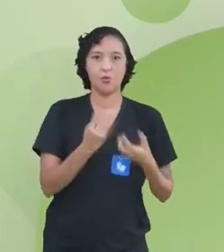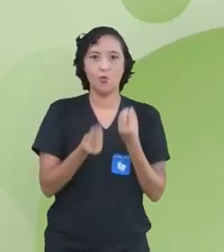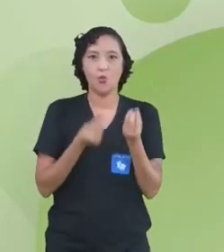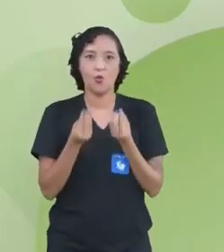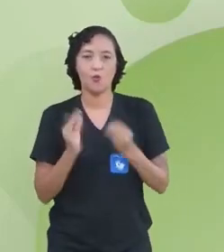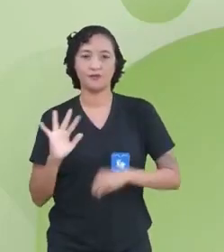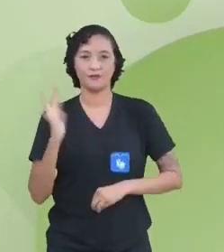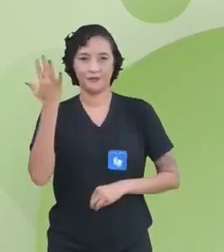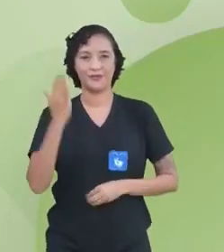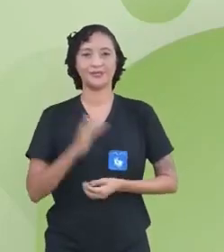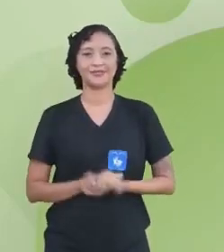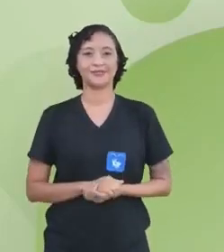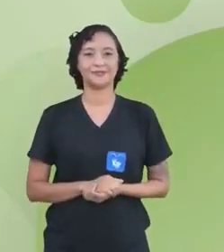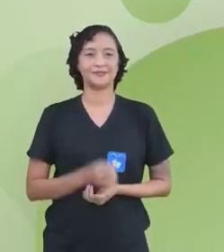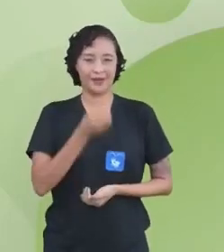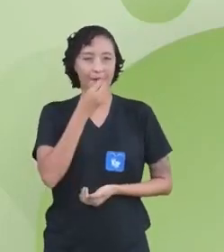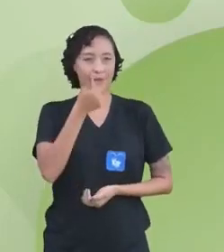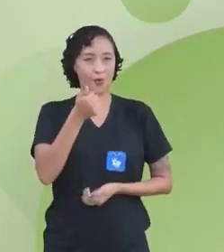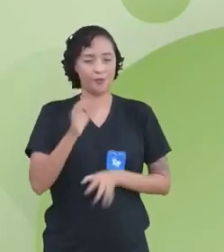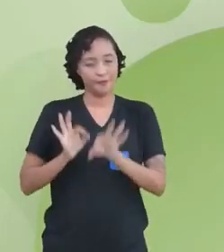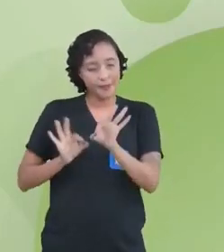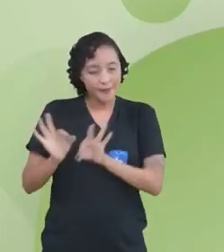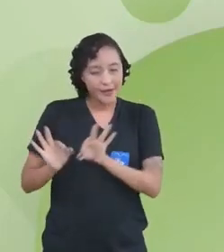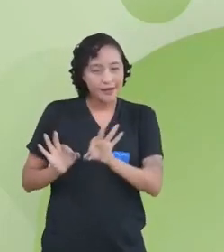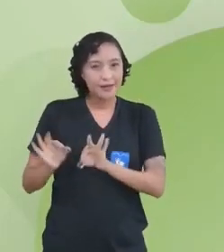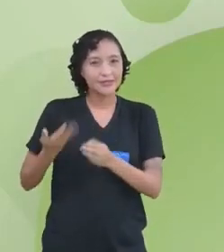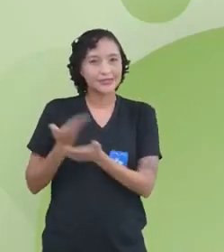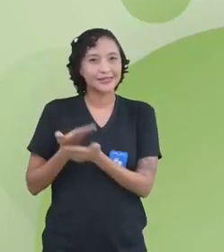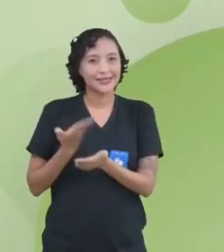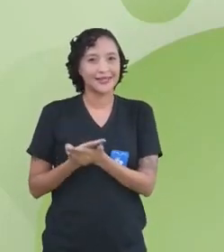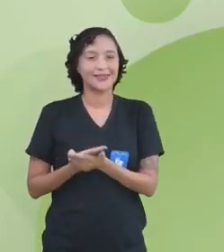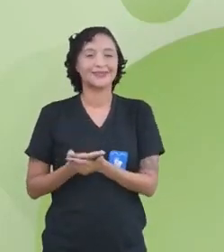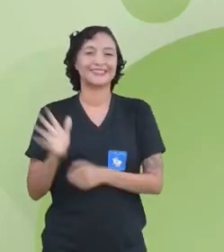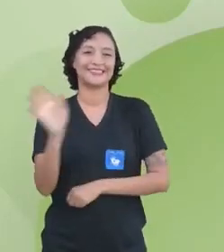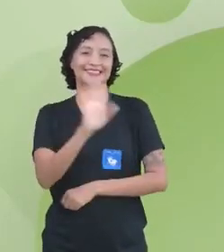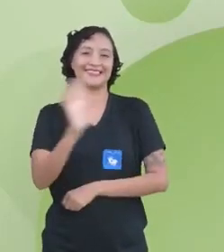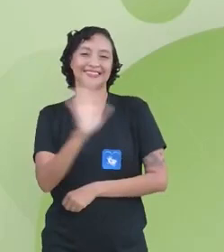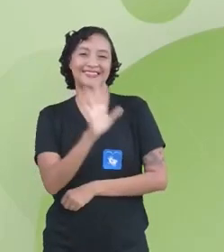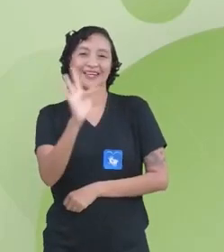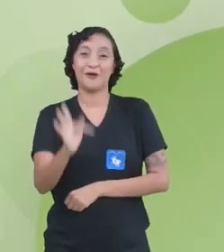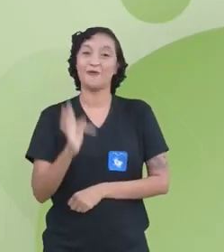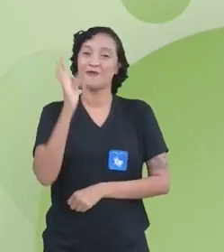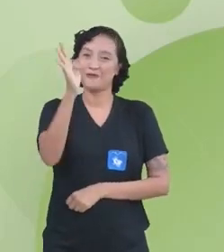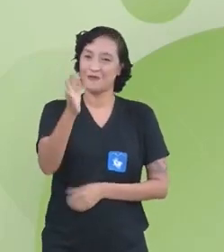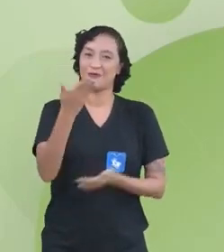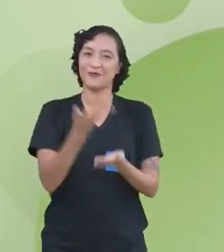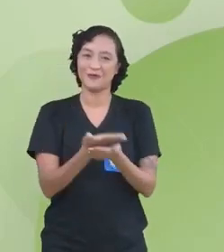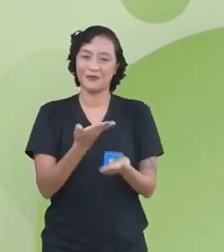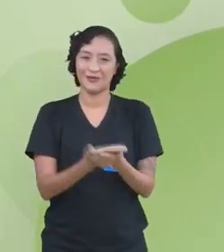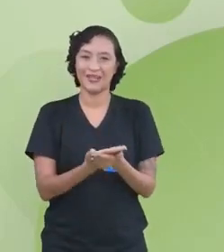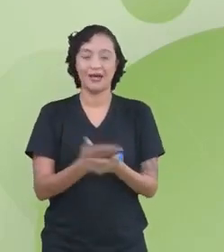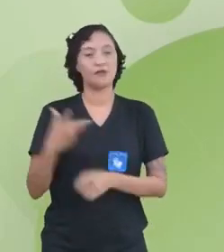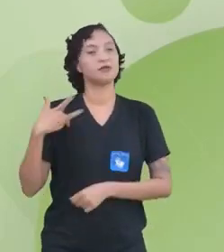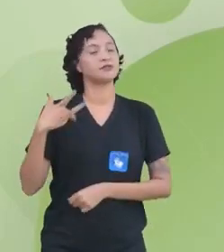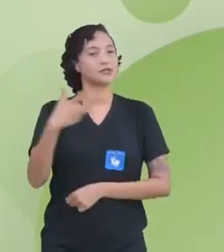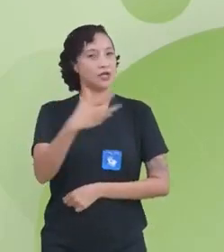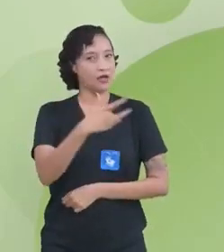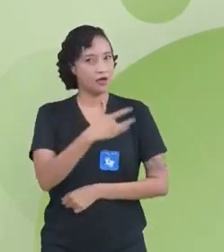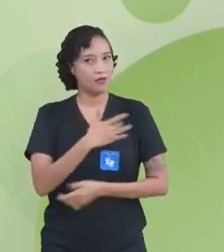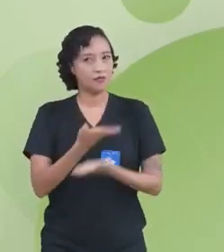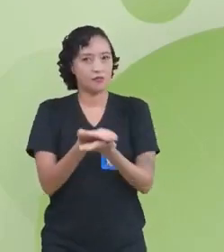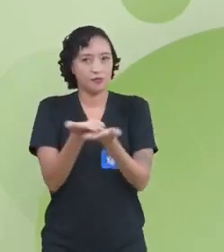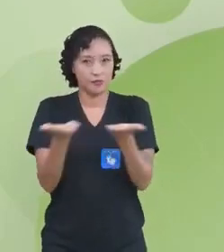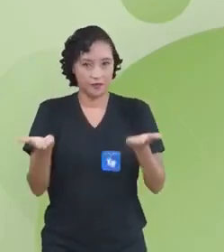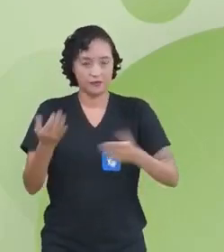bom, crianças? Já estou preparando a aula. E até a nossa próxima aula. Fiquem com saúde, porque isso